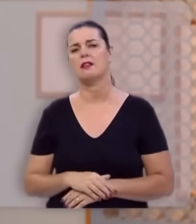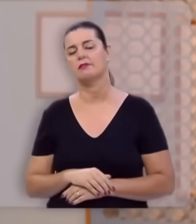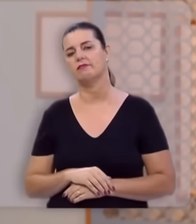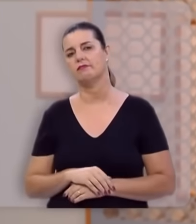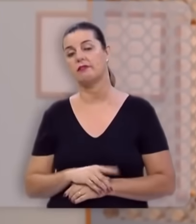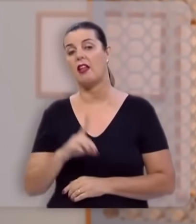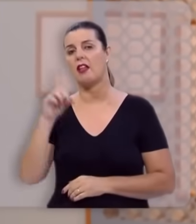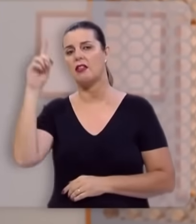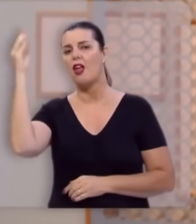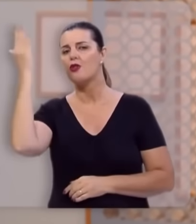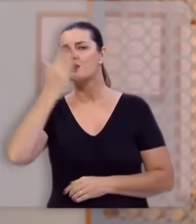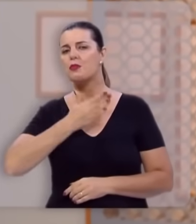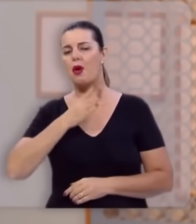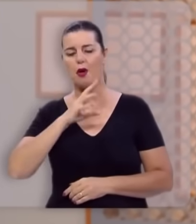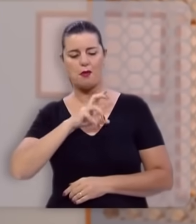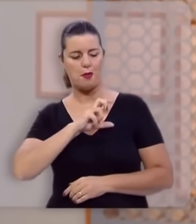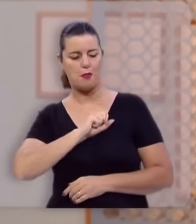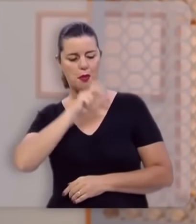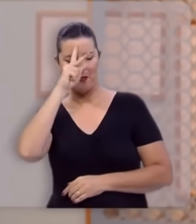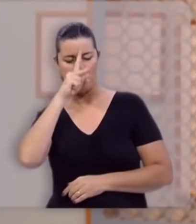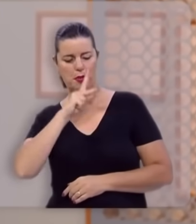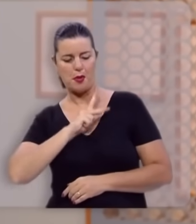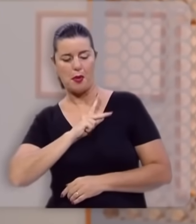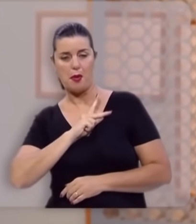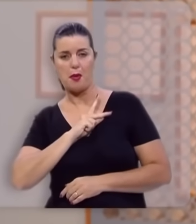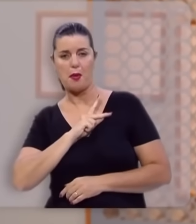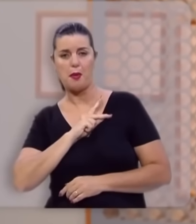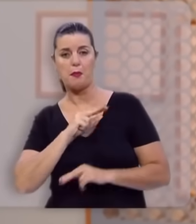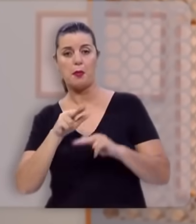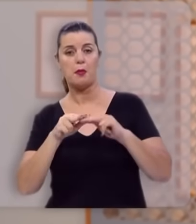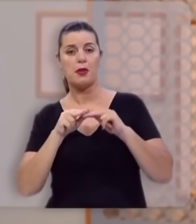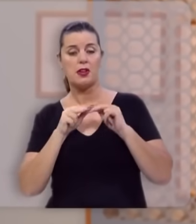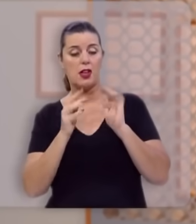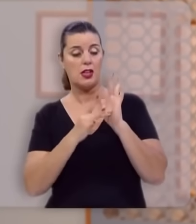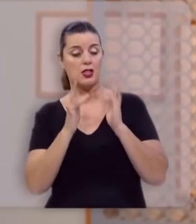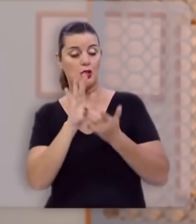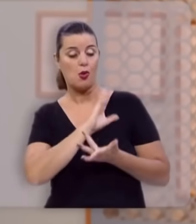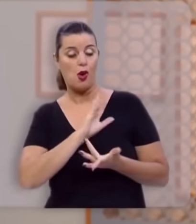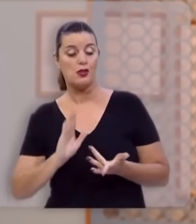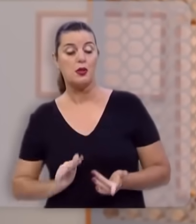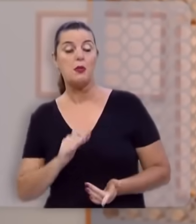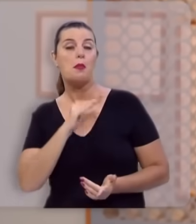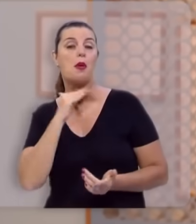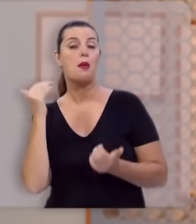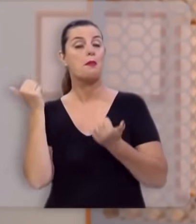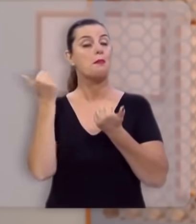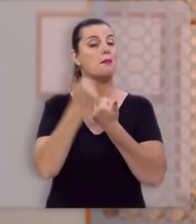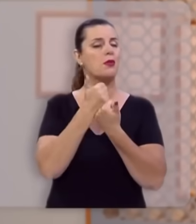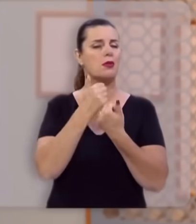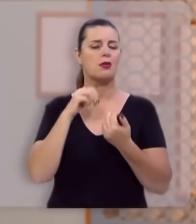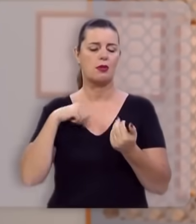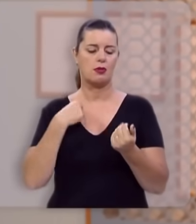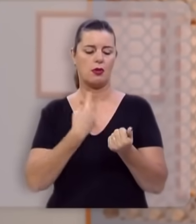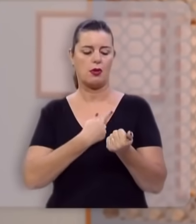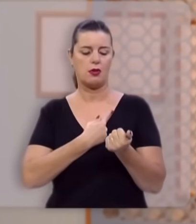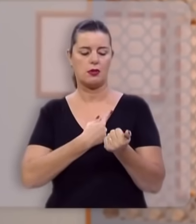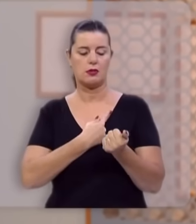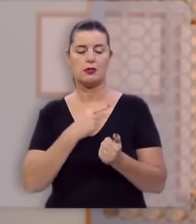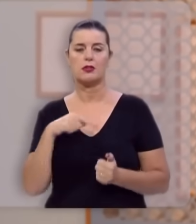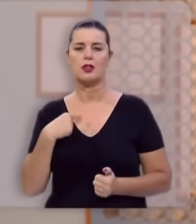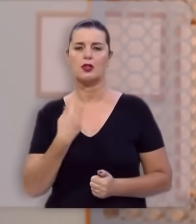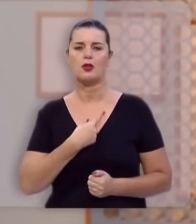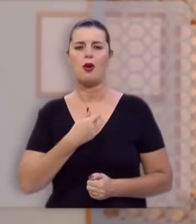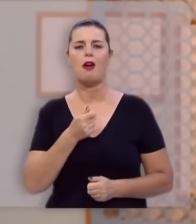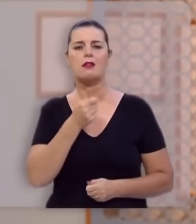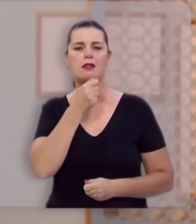Deus prova o seu próprio amor para conosco, pelo fato de ter Cristo morrido por nós, sendo nós ainda